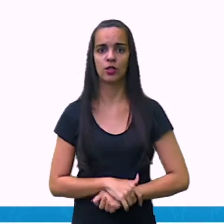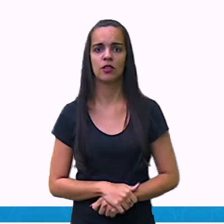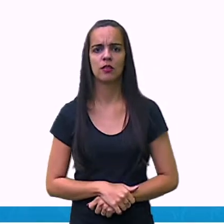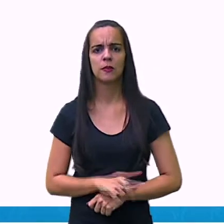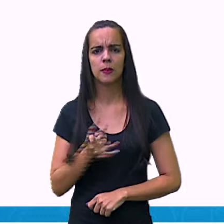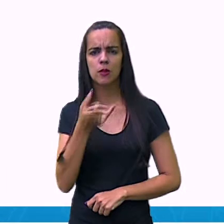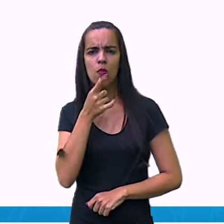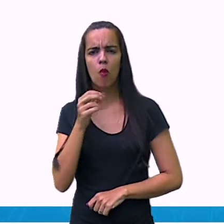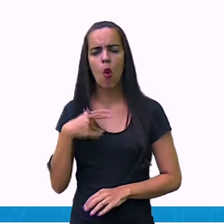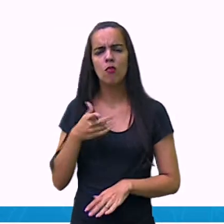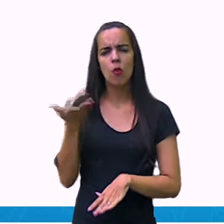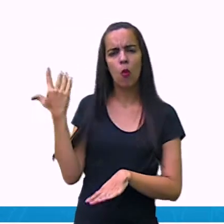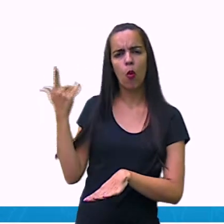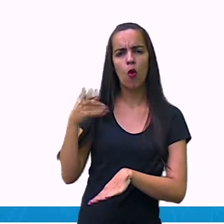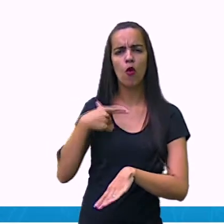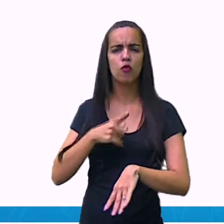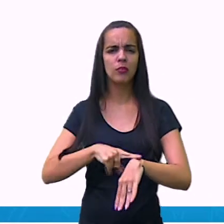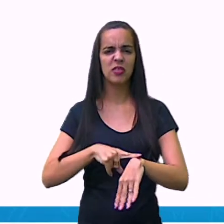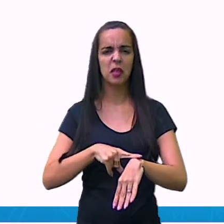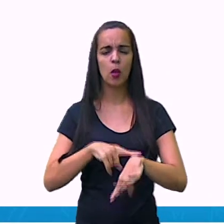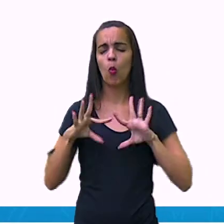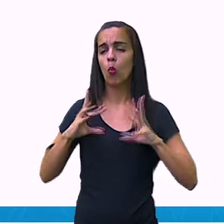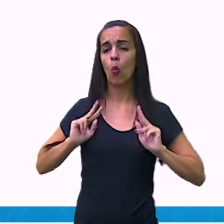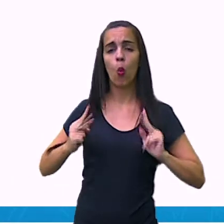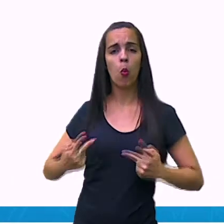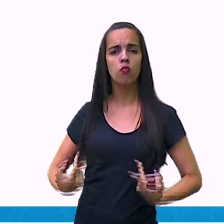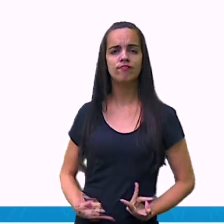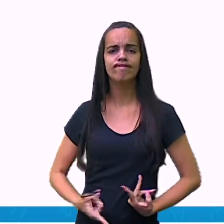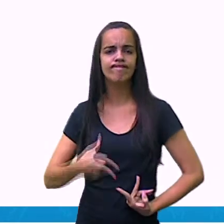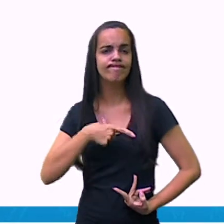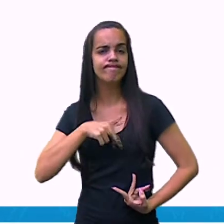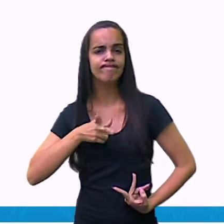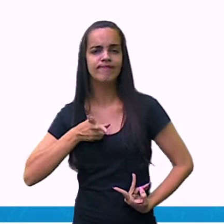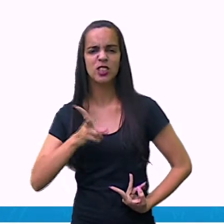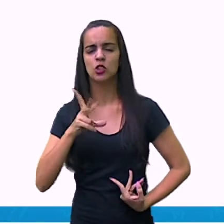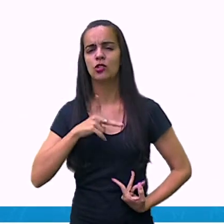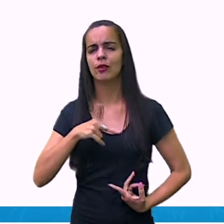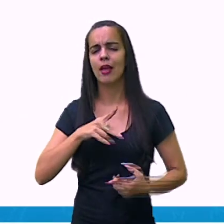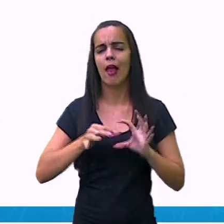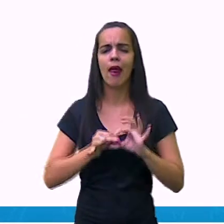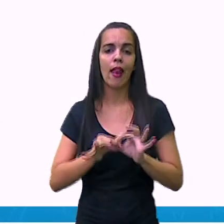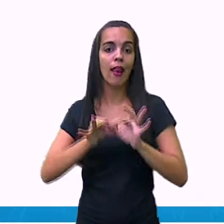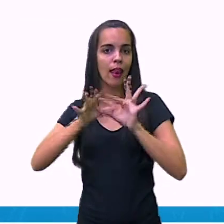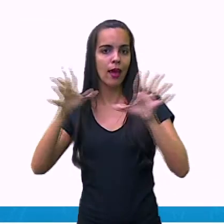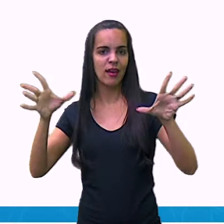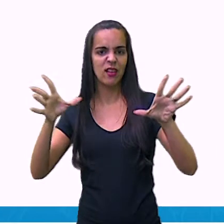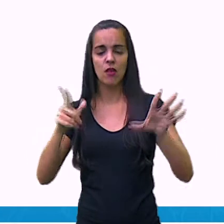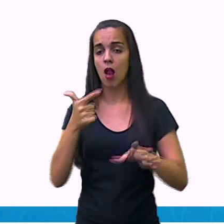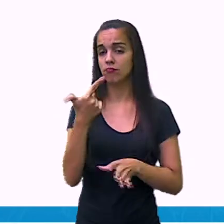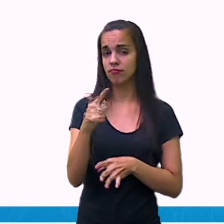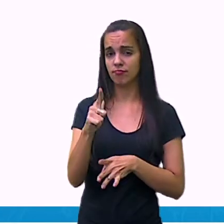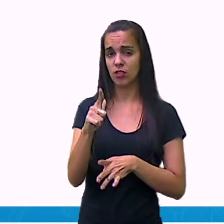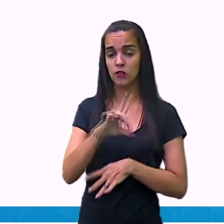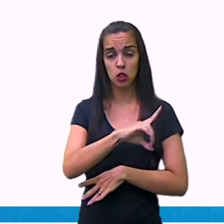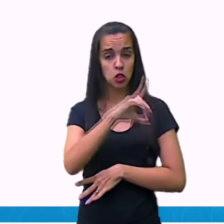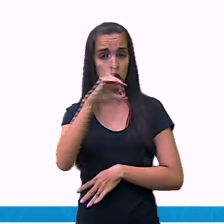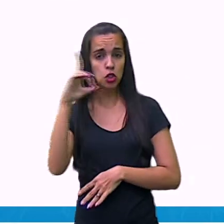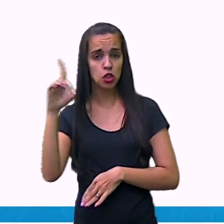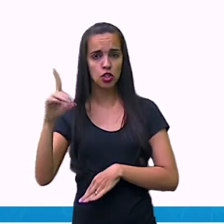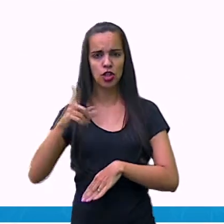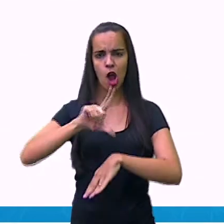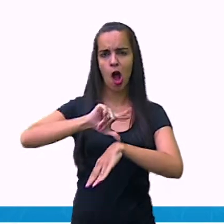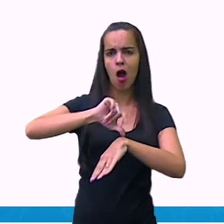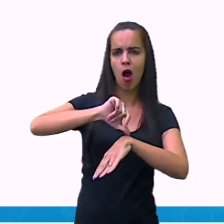tinha todo o tempo do mundo. Não havia dia, hora, minuto,